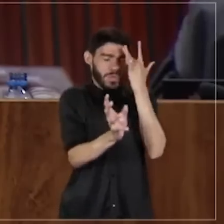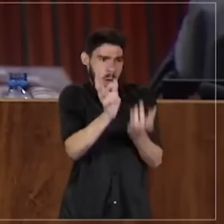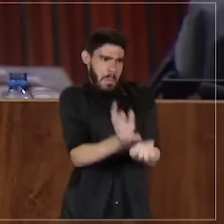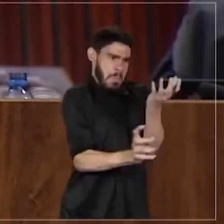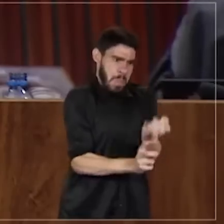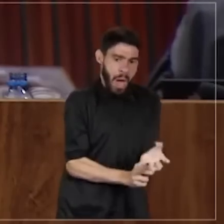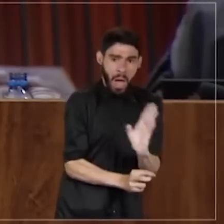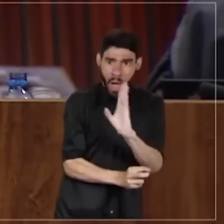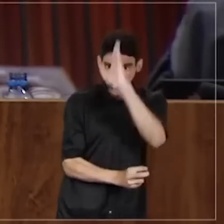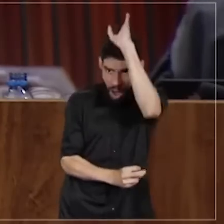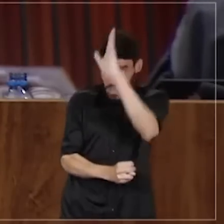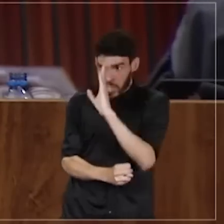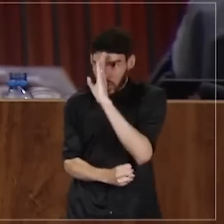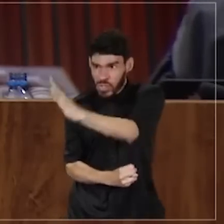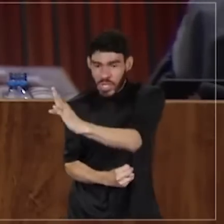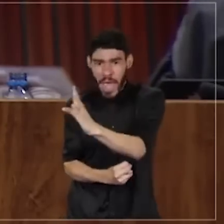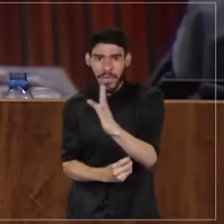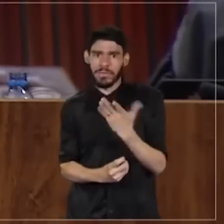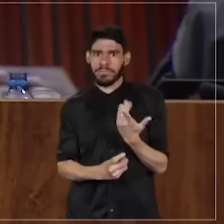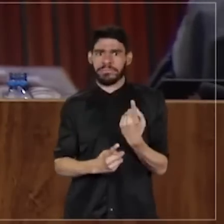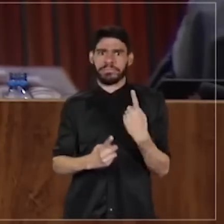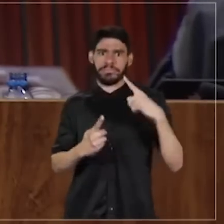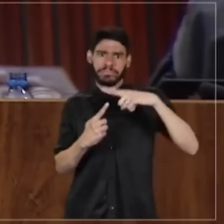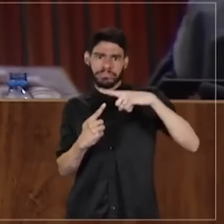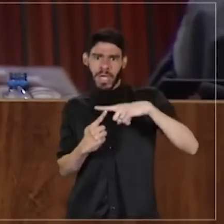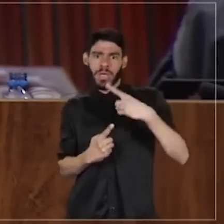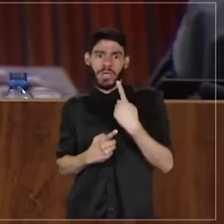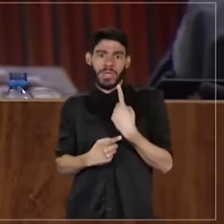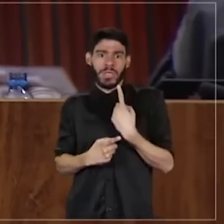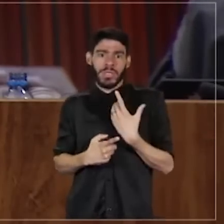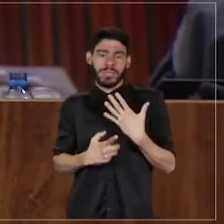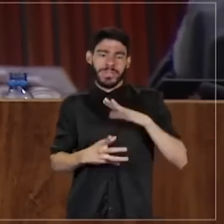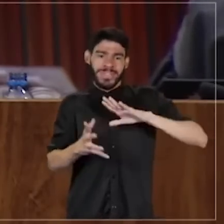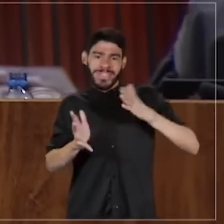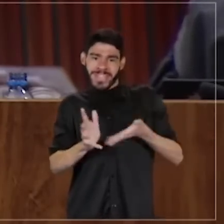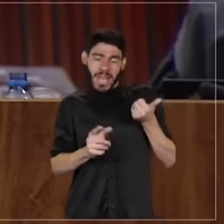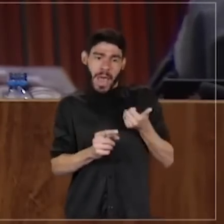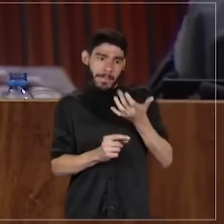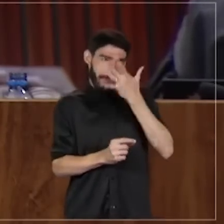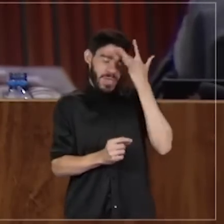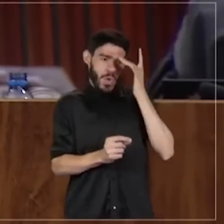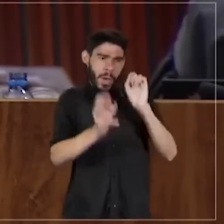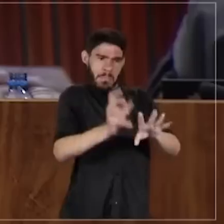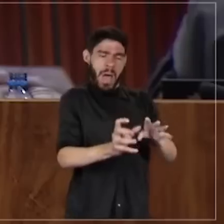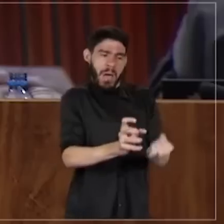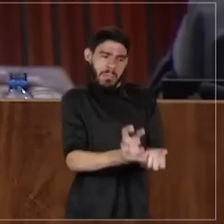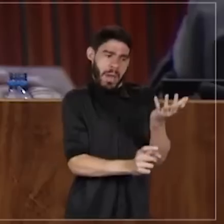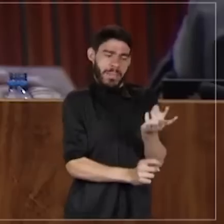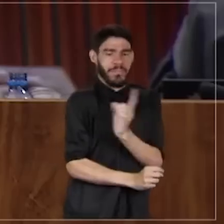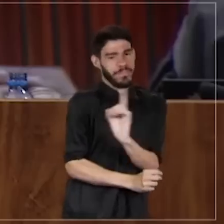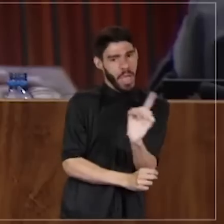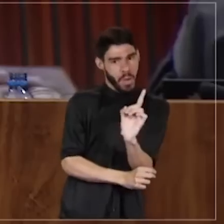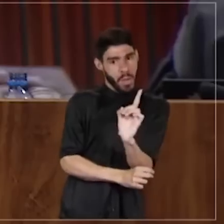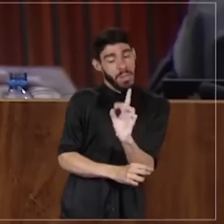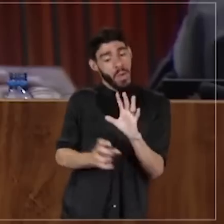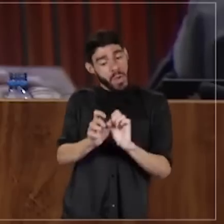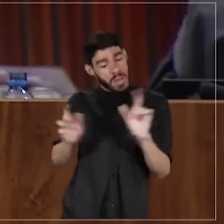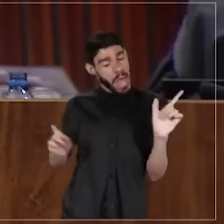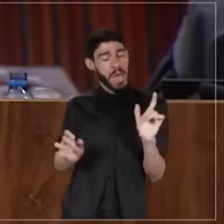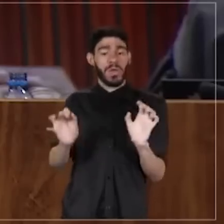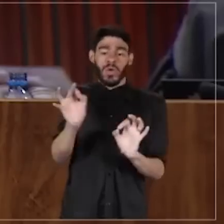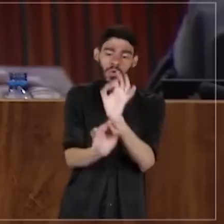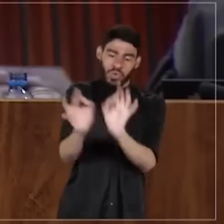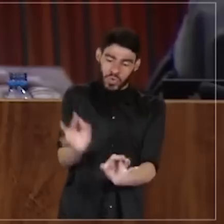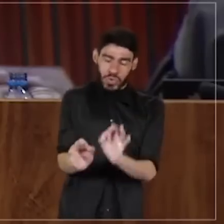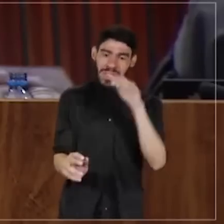prontamente, isso não quer retirar a tipicidade da conduta de quem pôs fogo. Me parece claro isso do ponto de vista jurídico. Se a Justiça Eleitoral